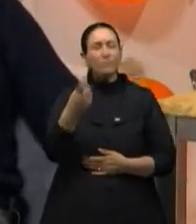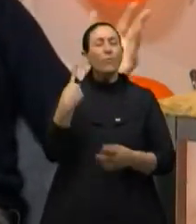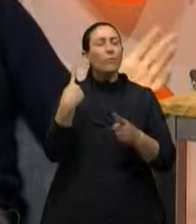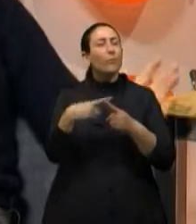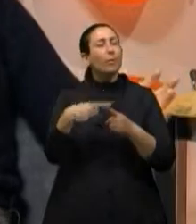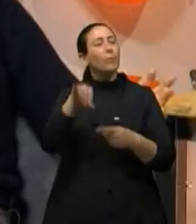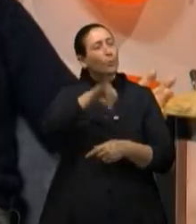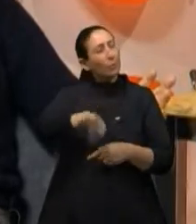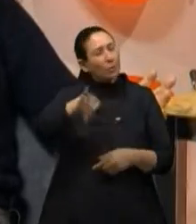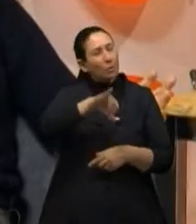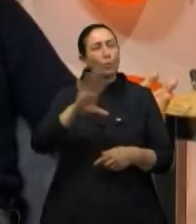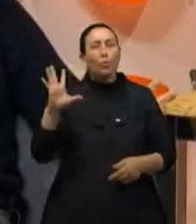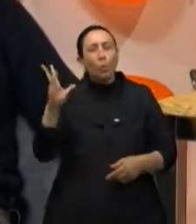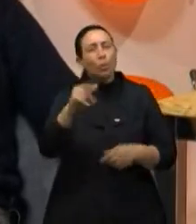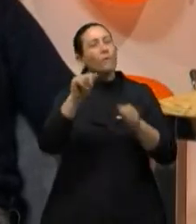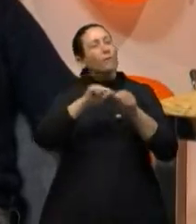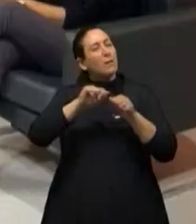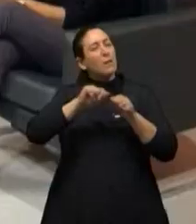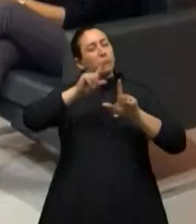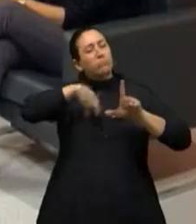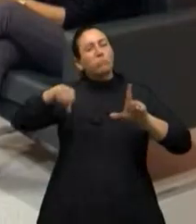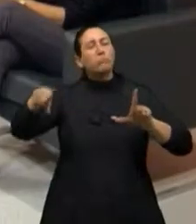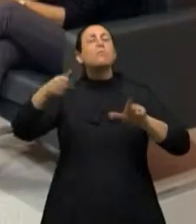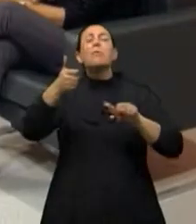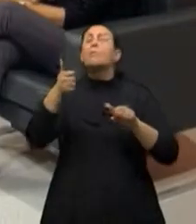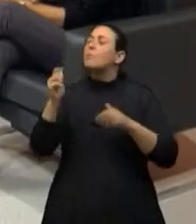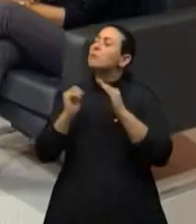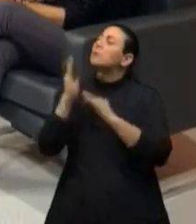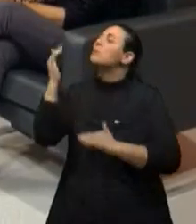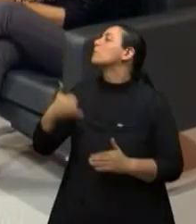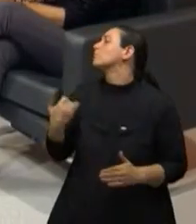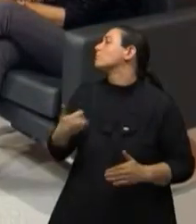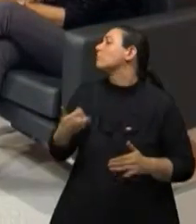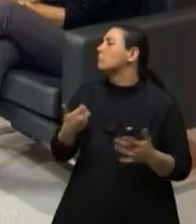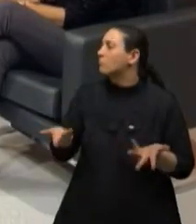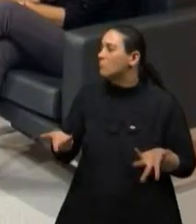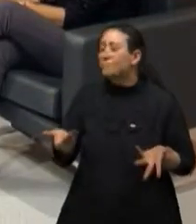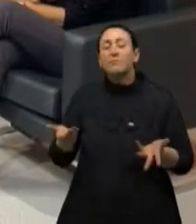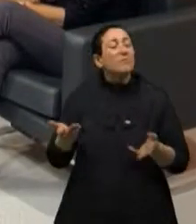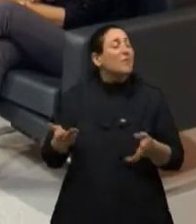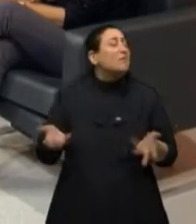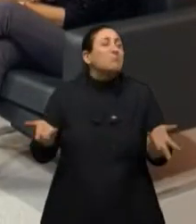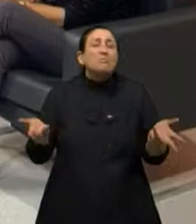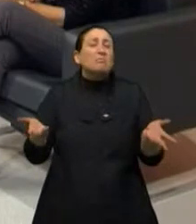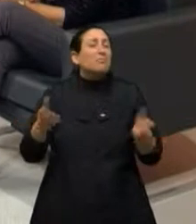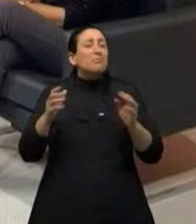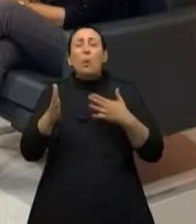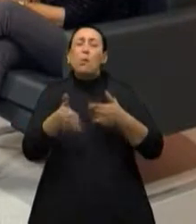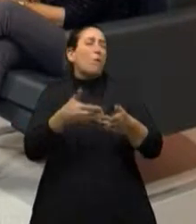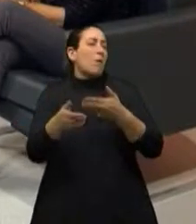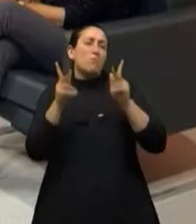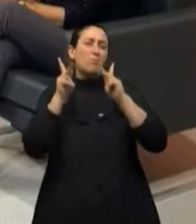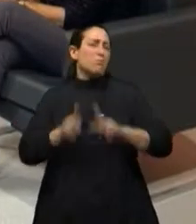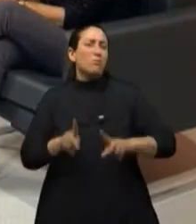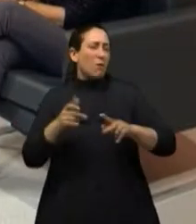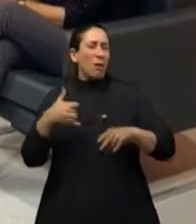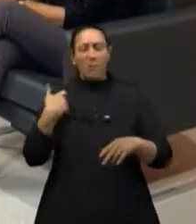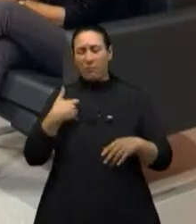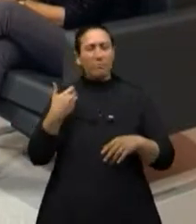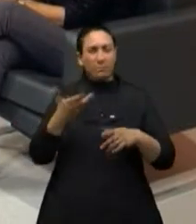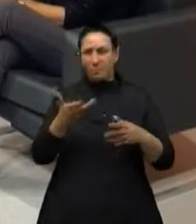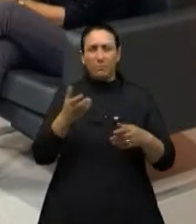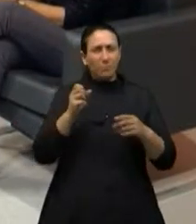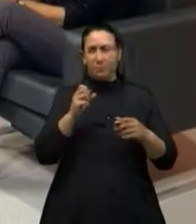fazer uma vez por ano uma audiometria todo mundo a partir de que idade viv Olha quem quiser pode fazer uma avaliação por exemplo